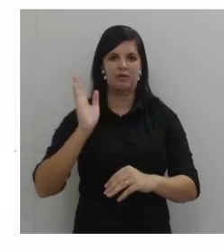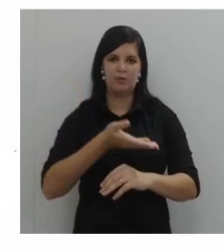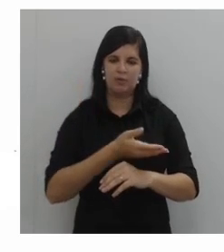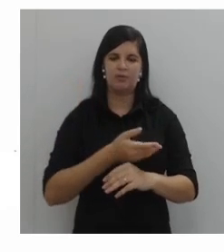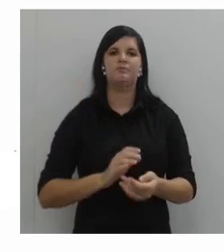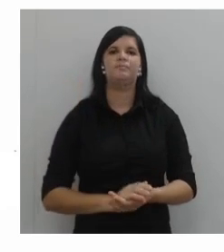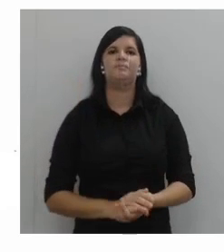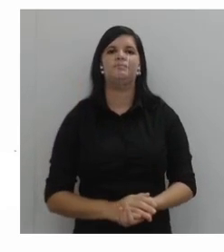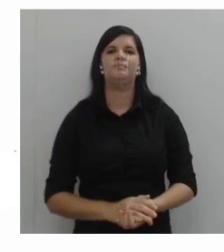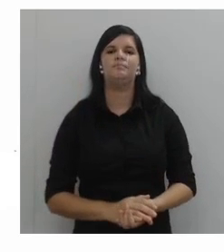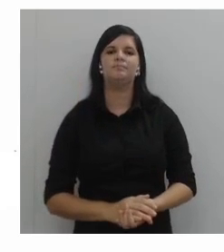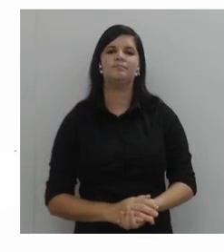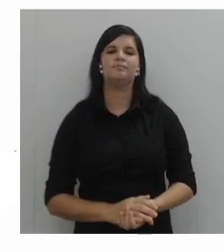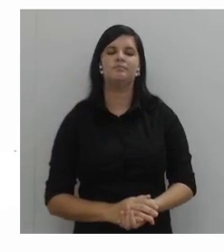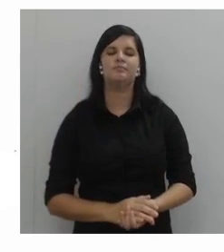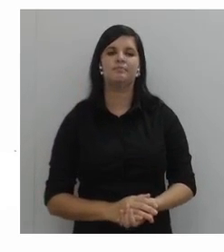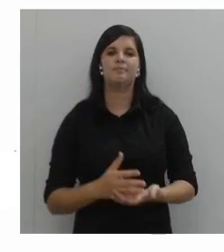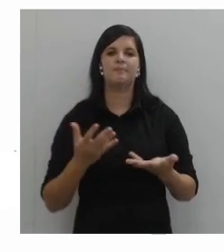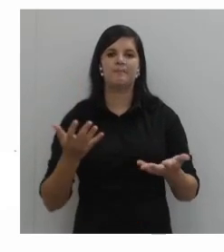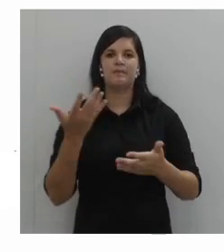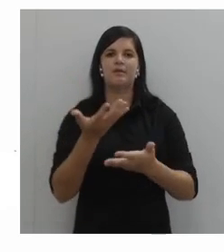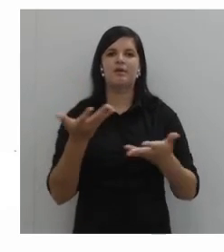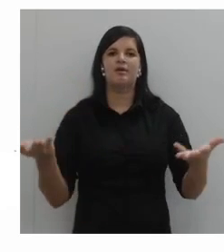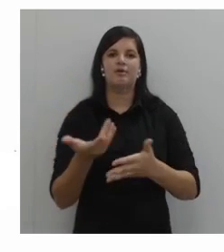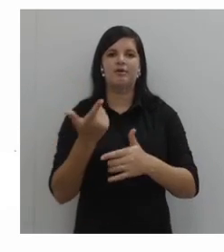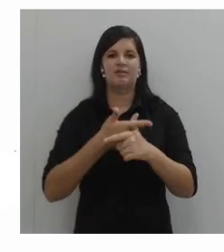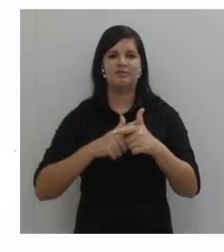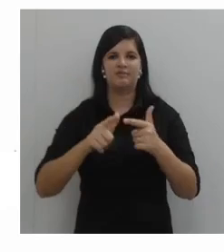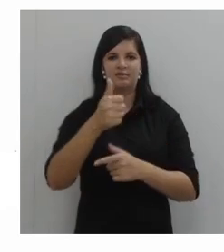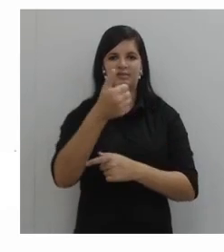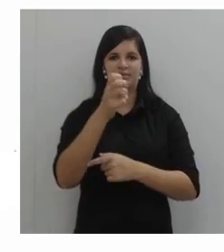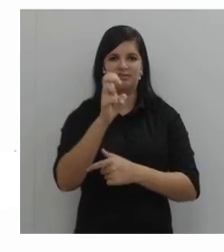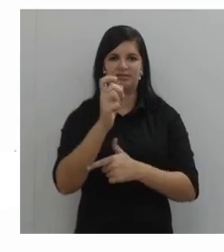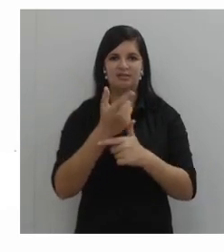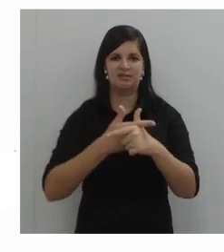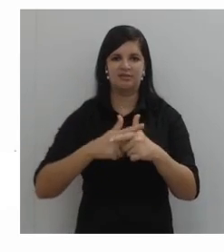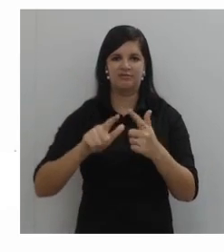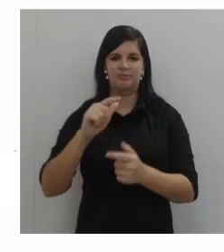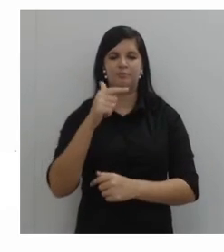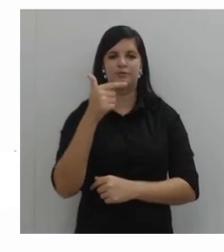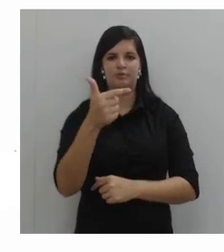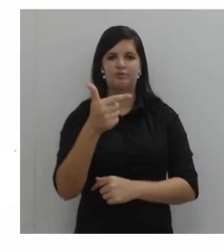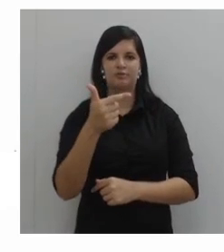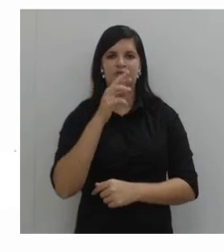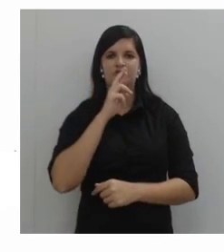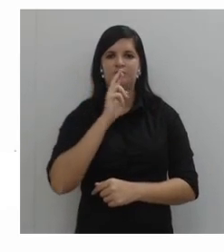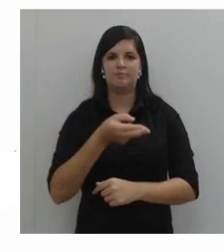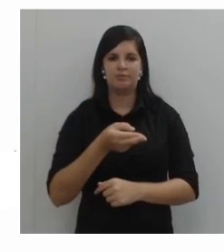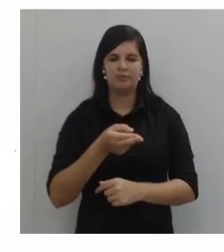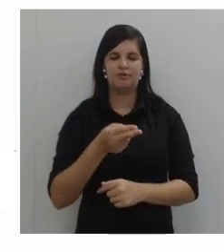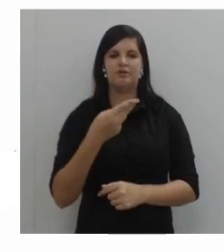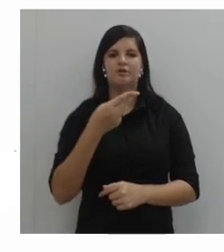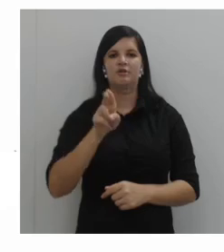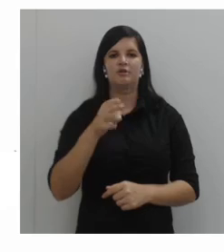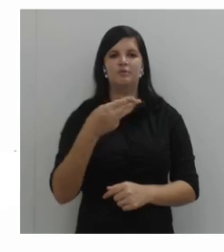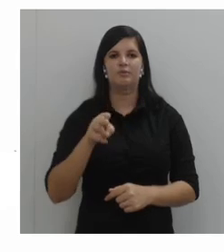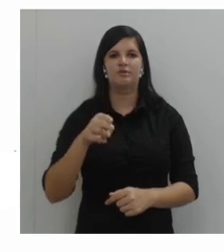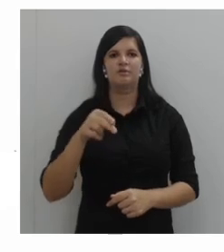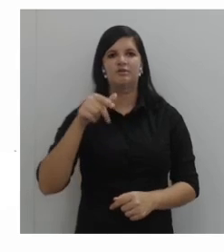dele e Zaga. Cortou os 4 com 4, divide agora 15 para 2. 15 dividido por 2 é igual